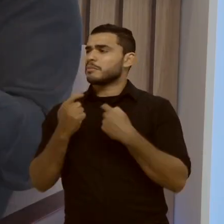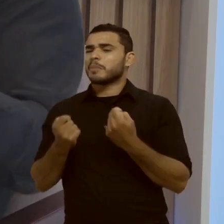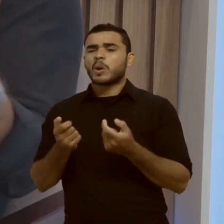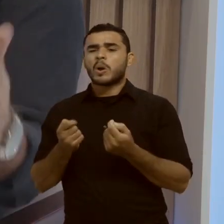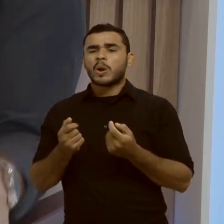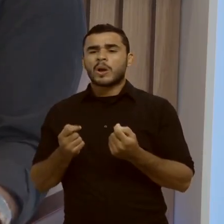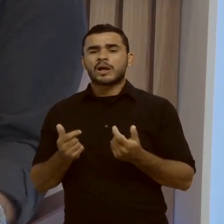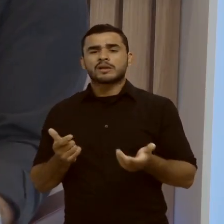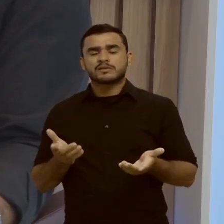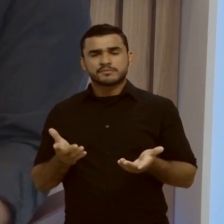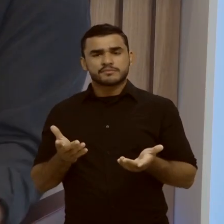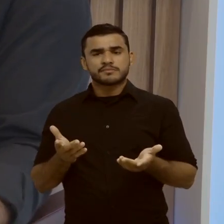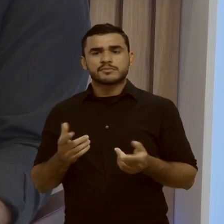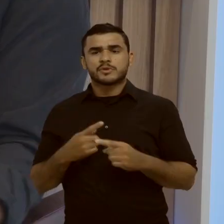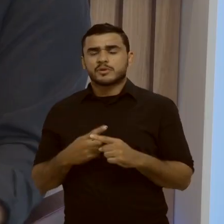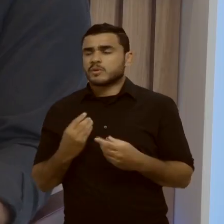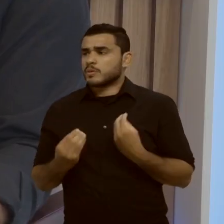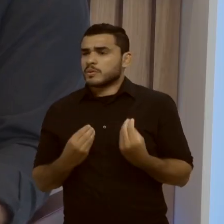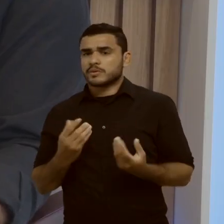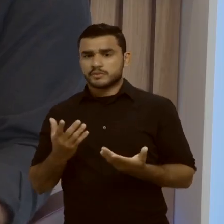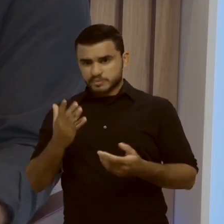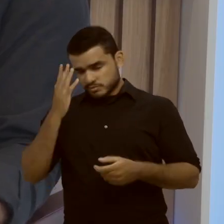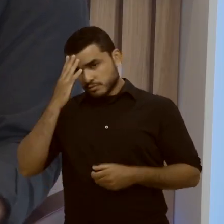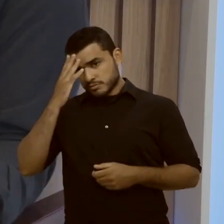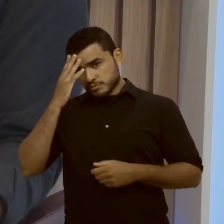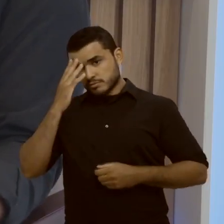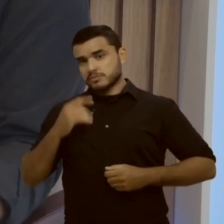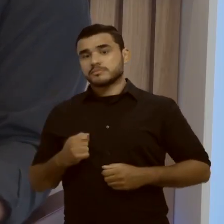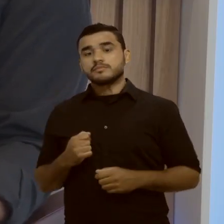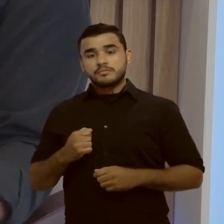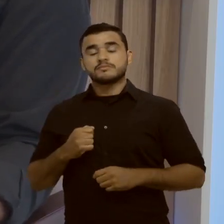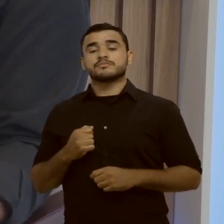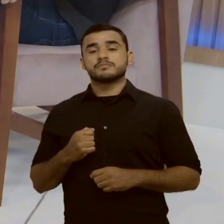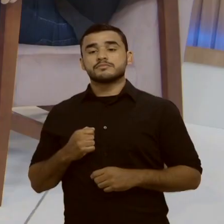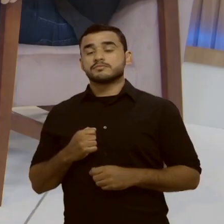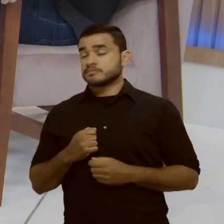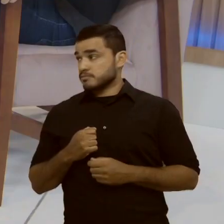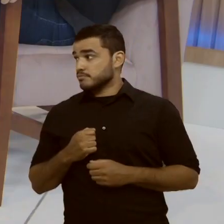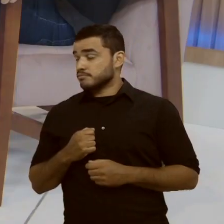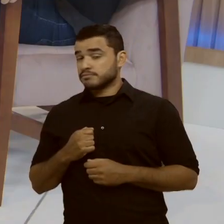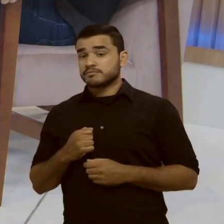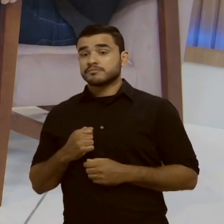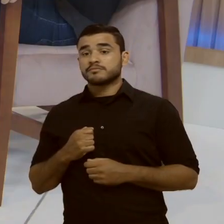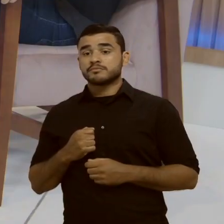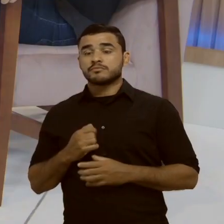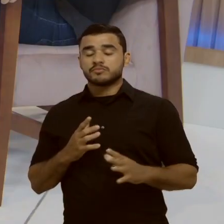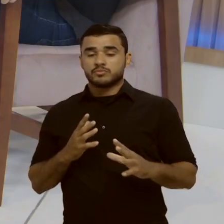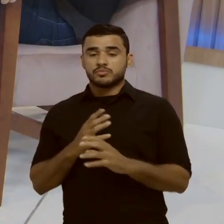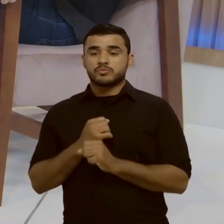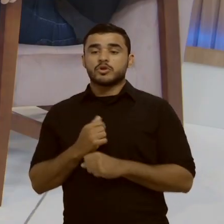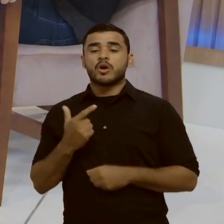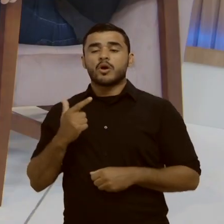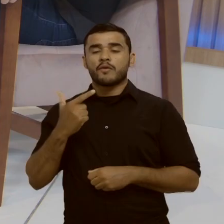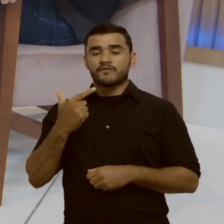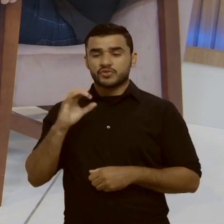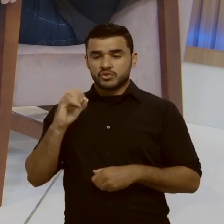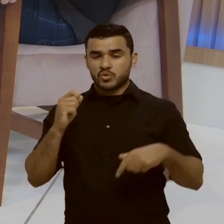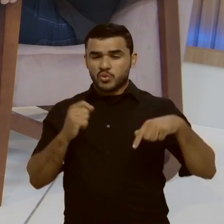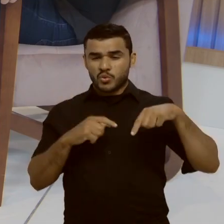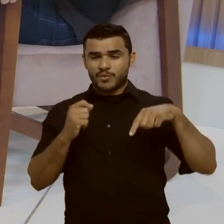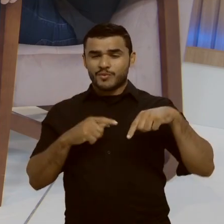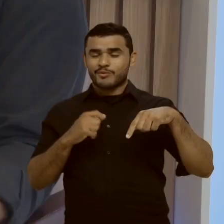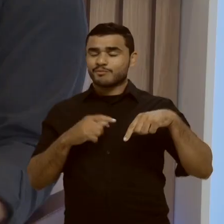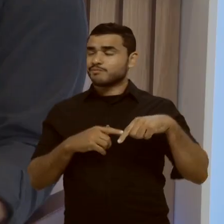insuficientes para poder brigar nas suas pretensões originais. São 20 gols sofridos, ou seja, uma